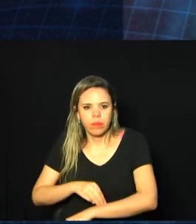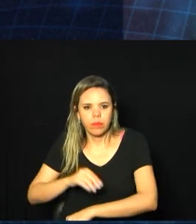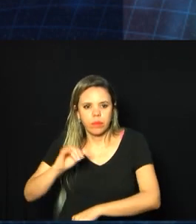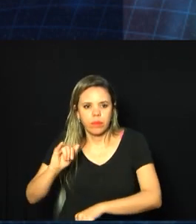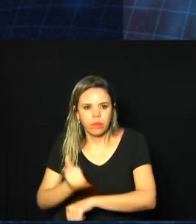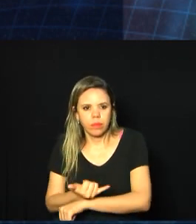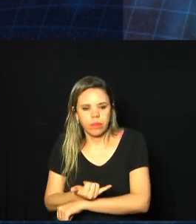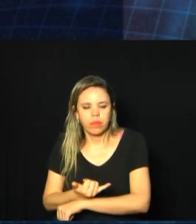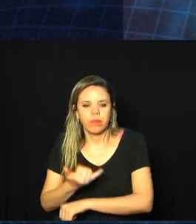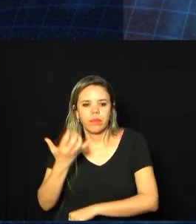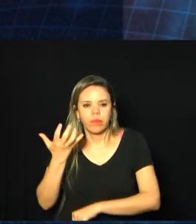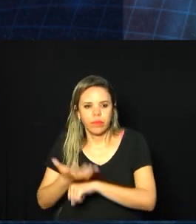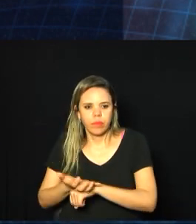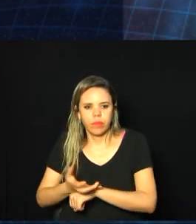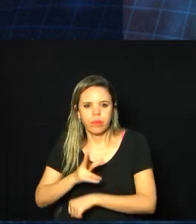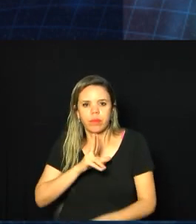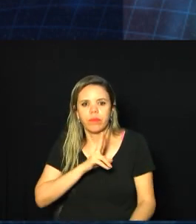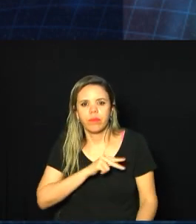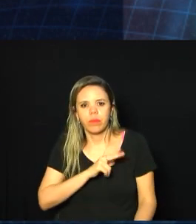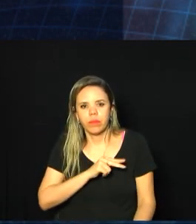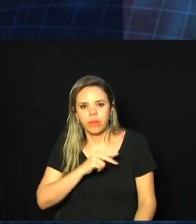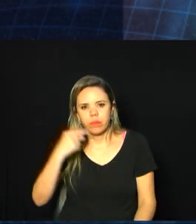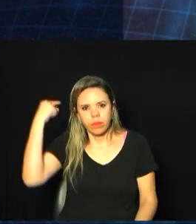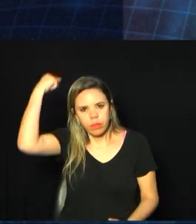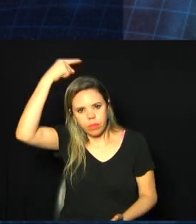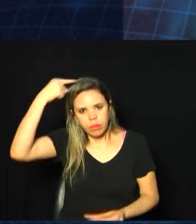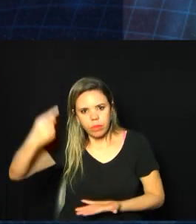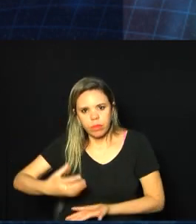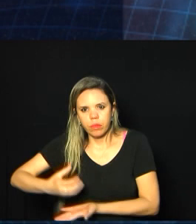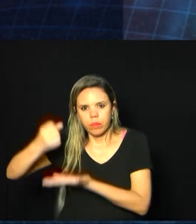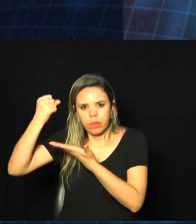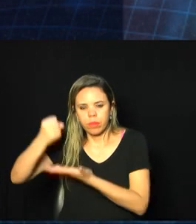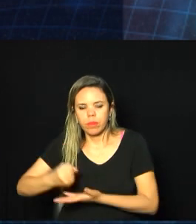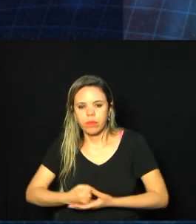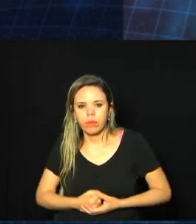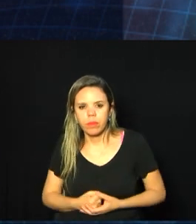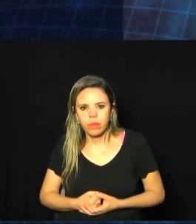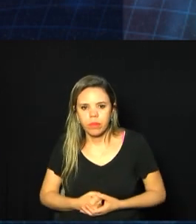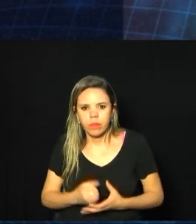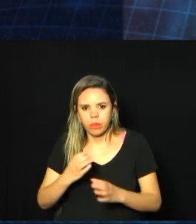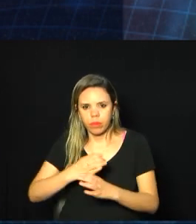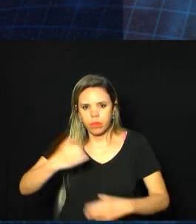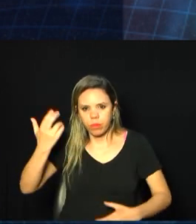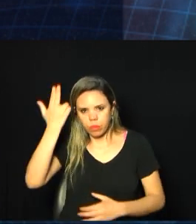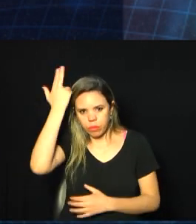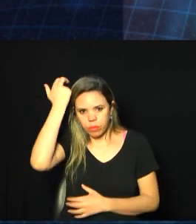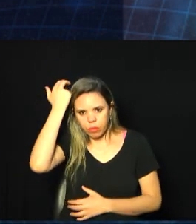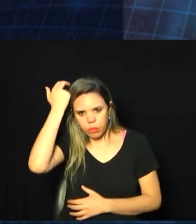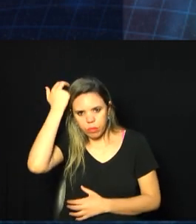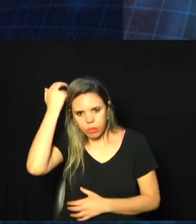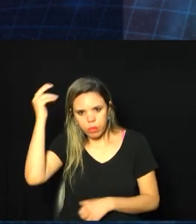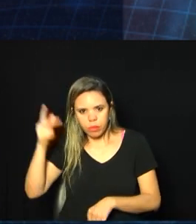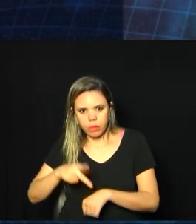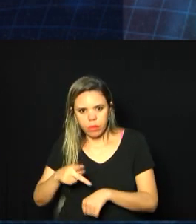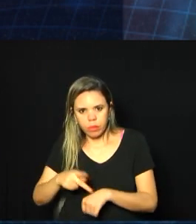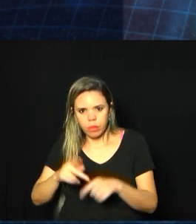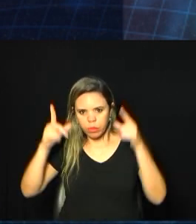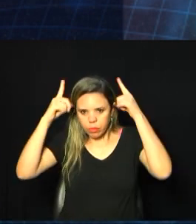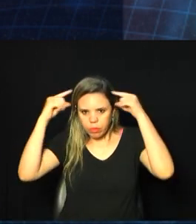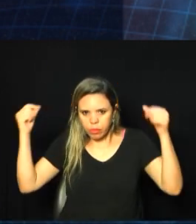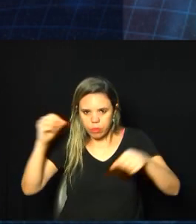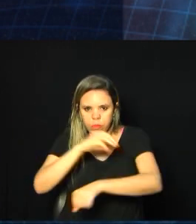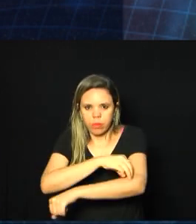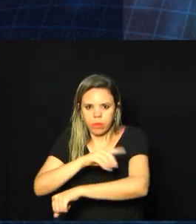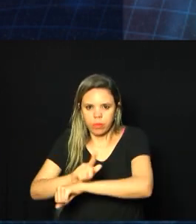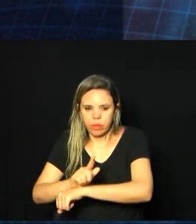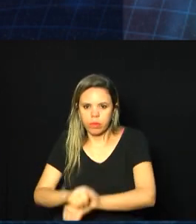Montemor, Jaguariúna, Nova Odessa, Arthur Nogueira, Santo Antônio de Posse, Engenheiro Coelho, Pedreira,